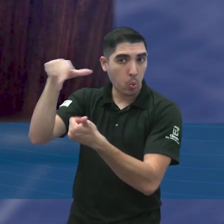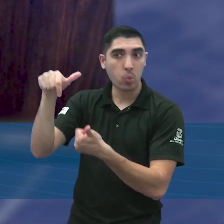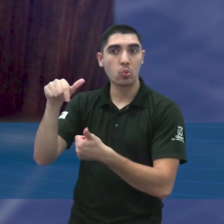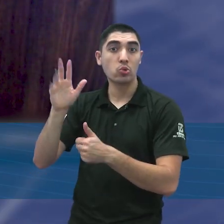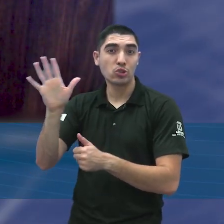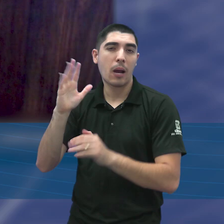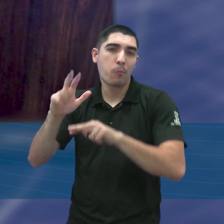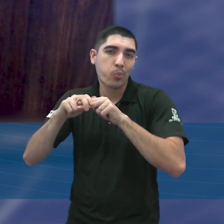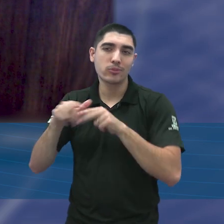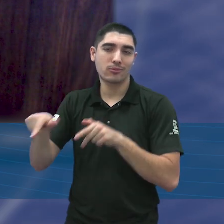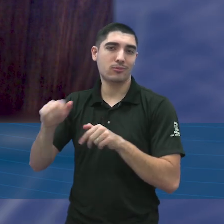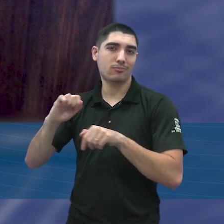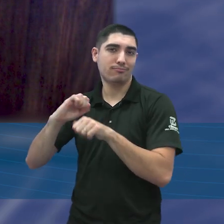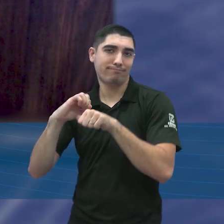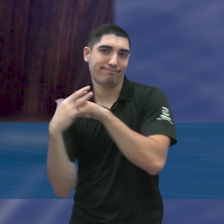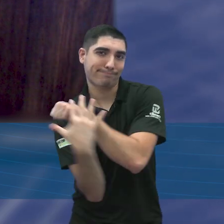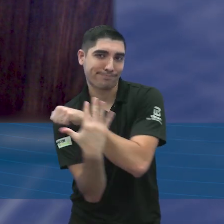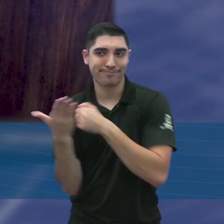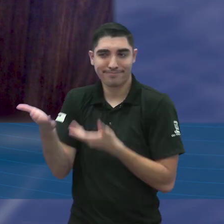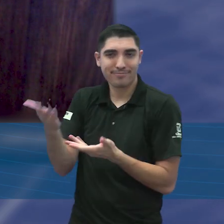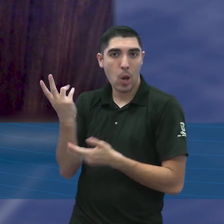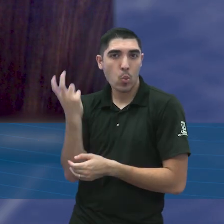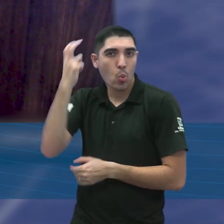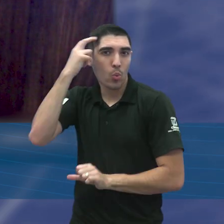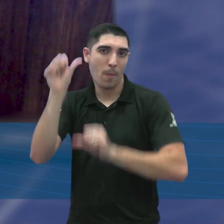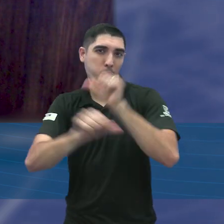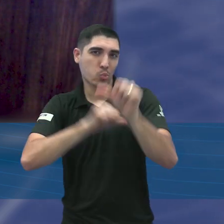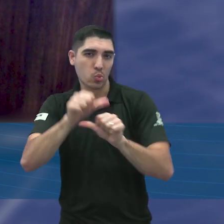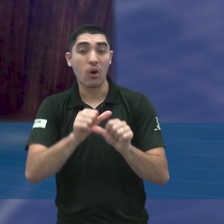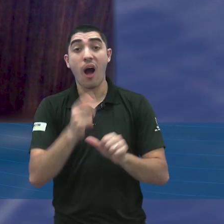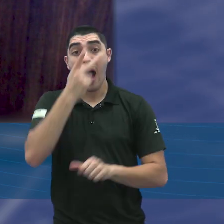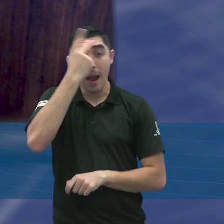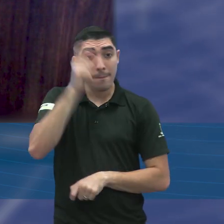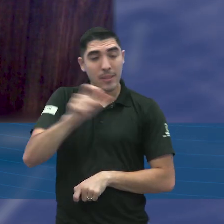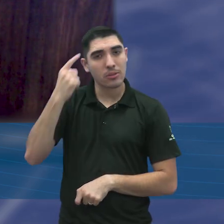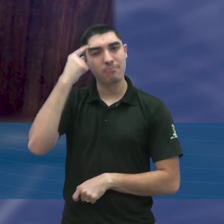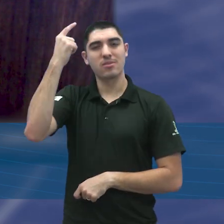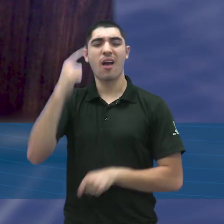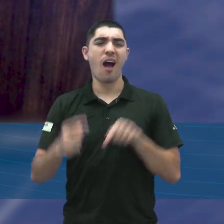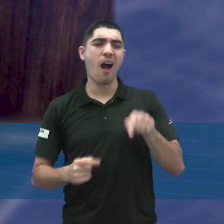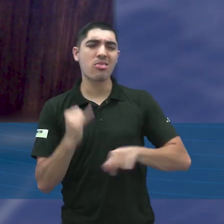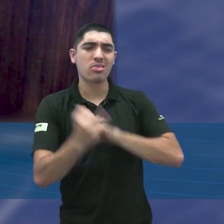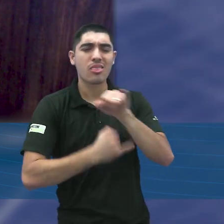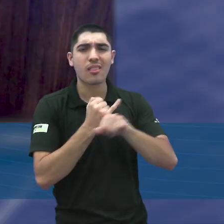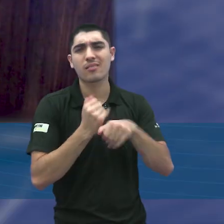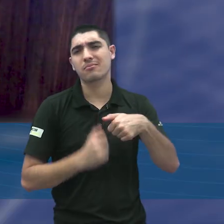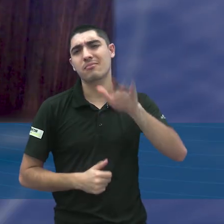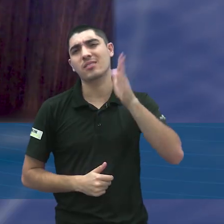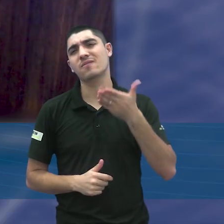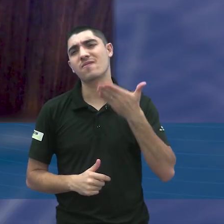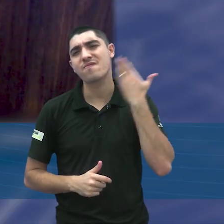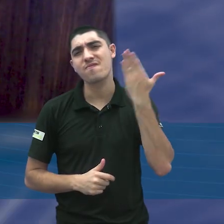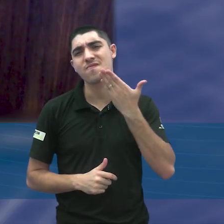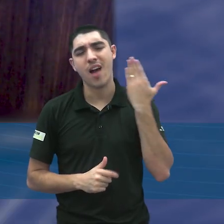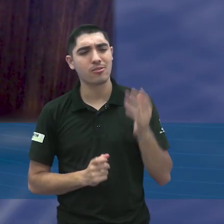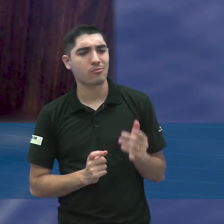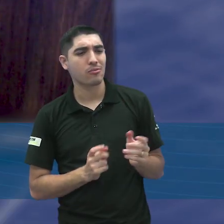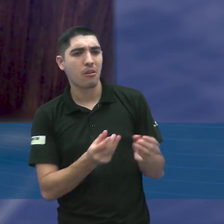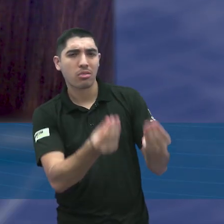uma outra proporção, porque as pessoas passaram a valorizar muito a facilidade da